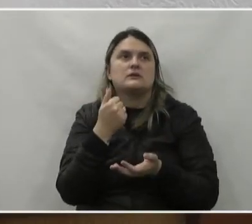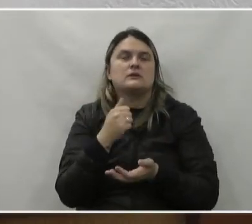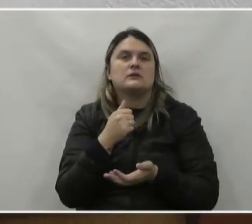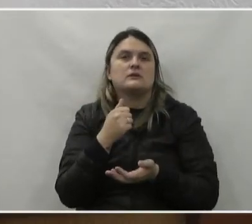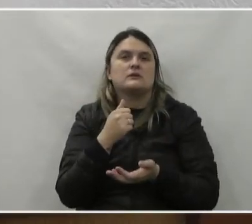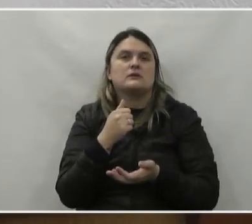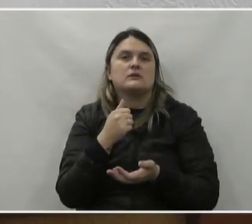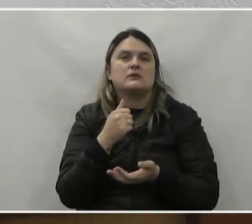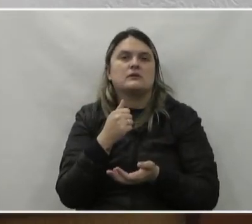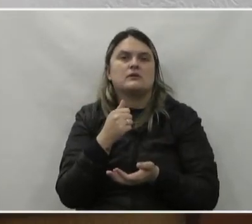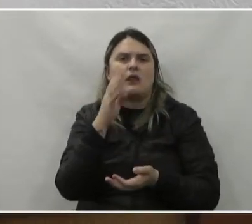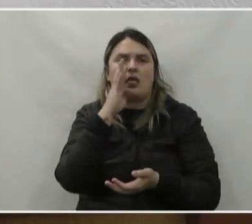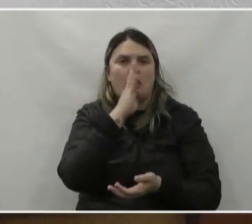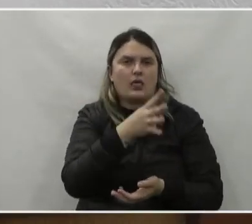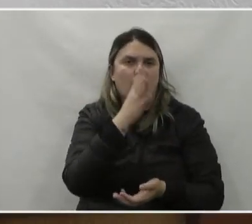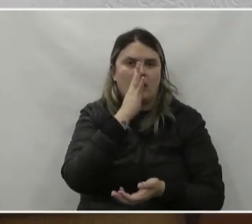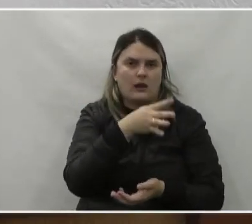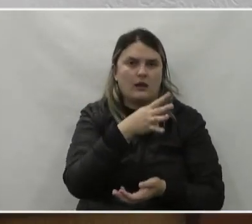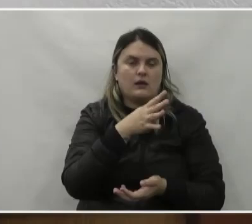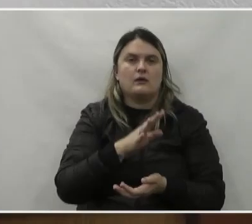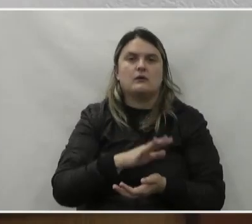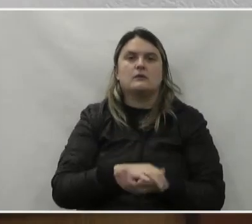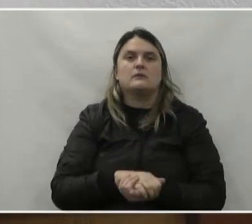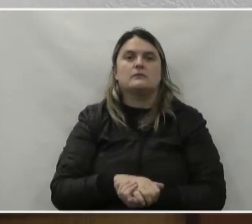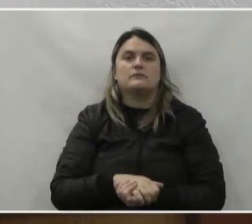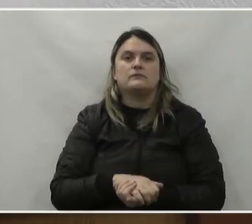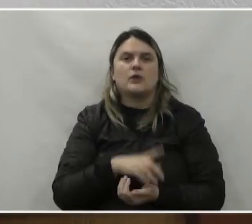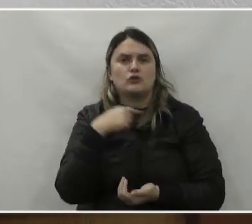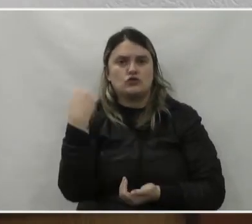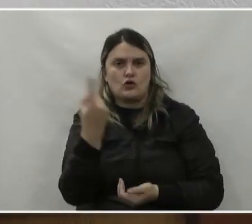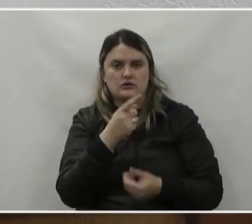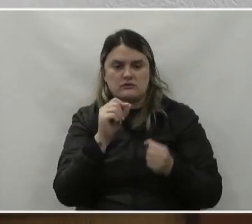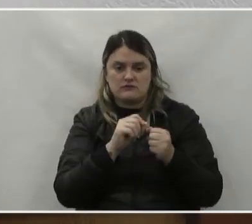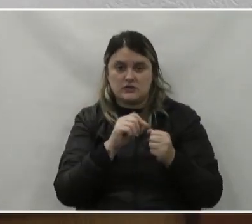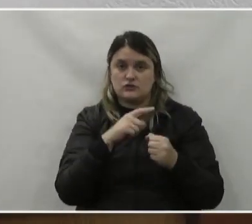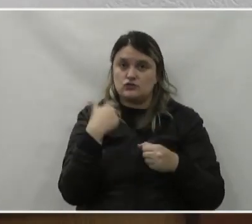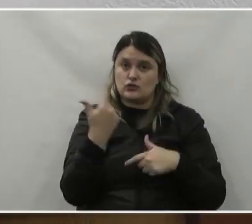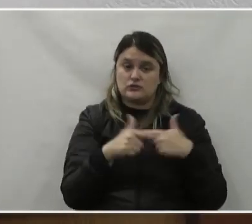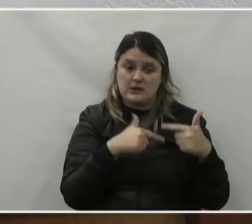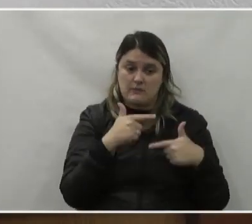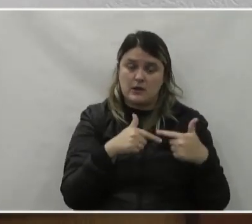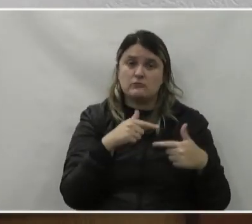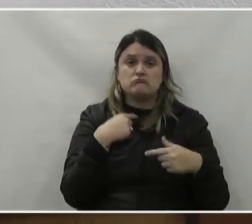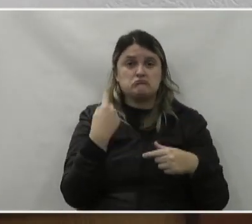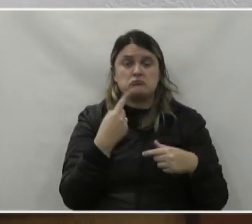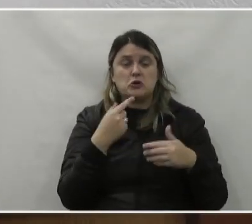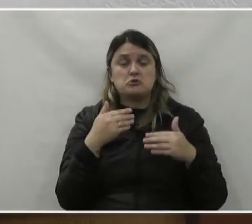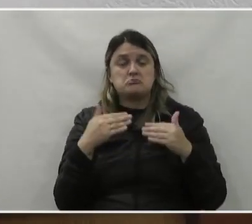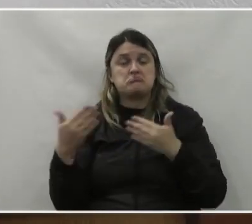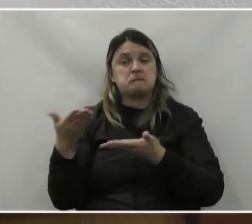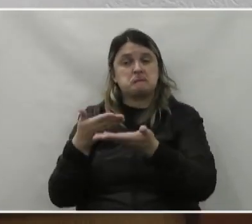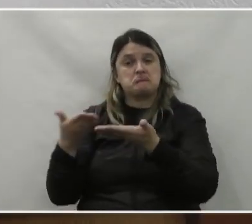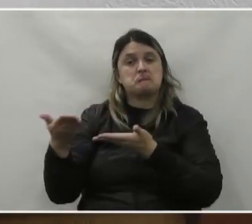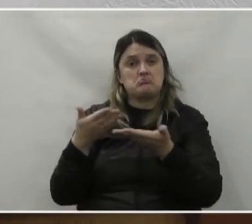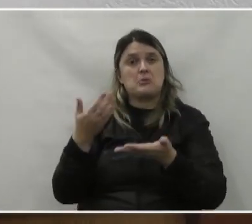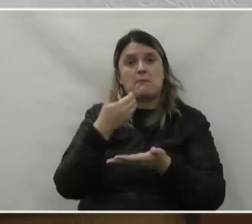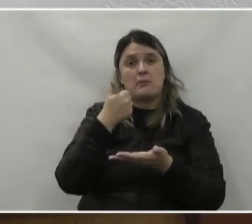essas acusações, enfim. Nós fizemos o nosso trabalho, nós colaboramos, nós